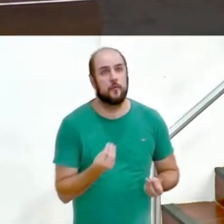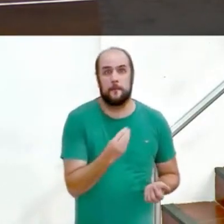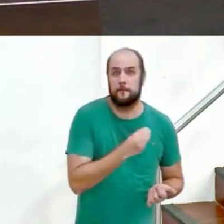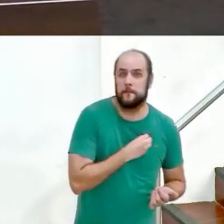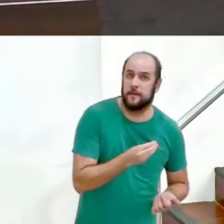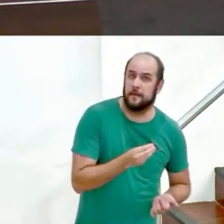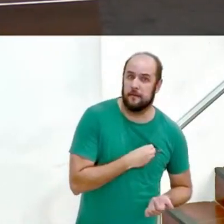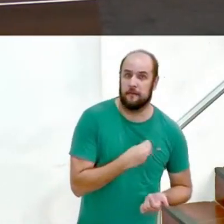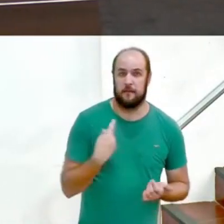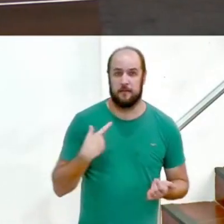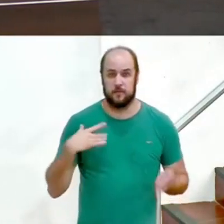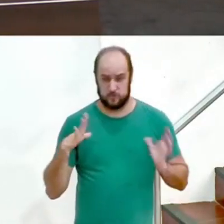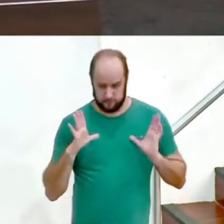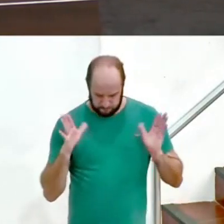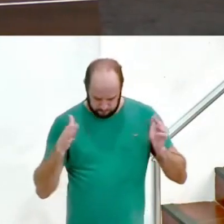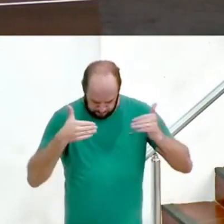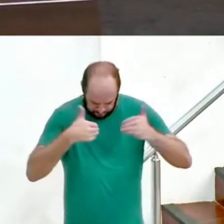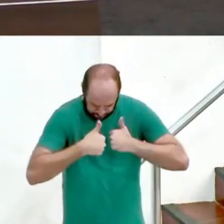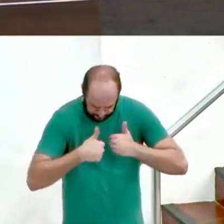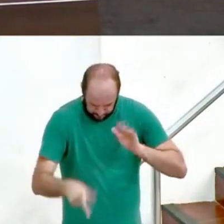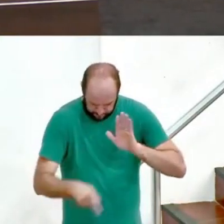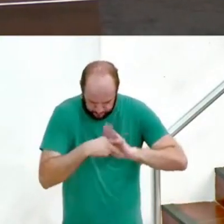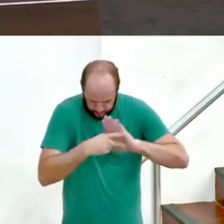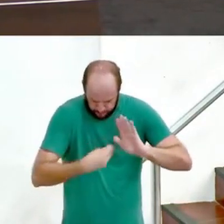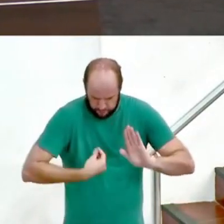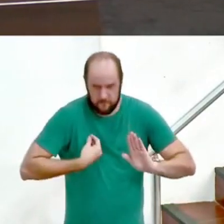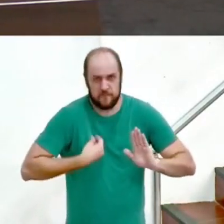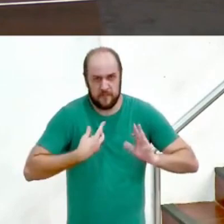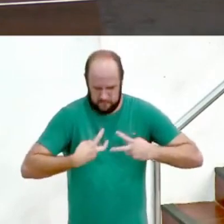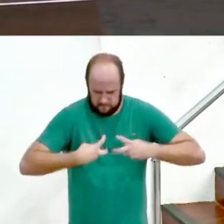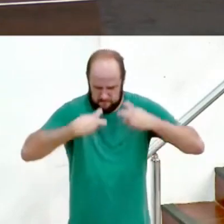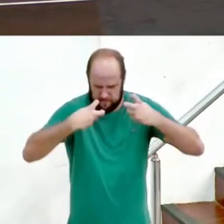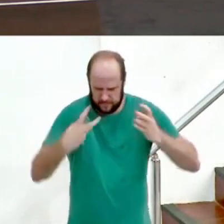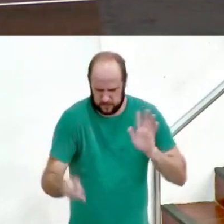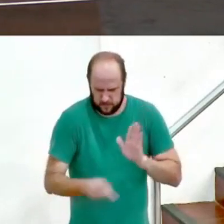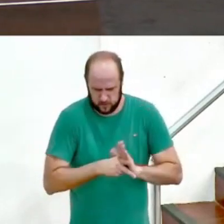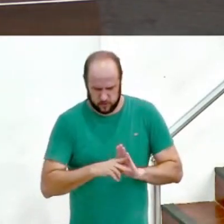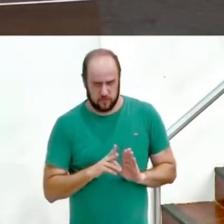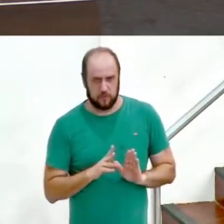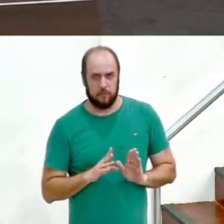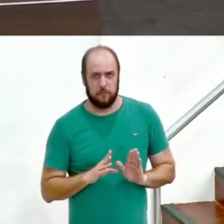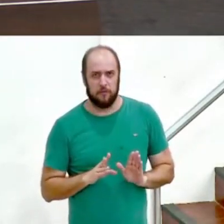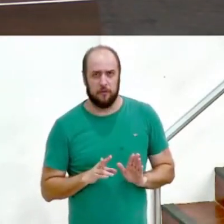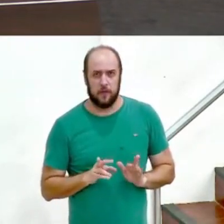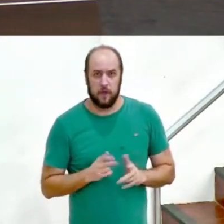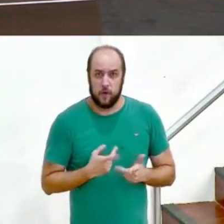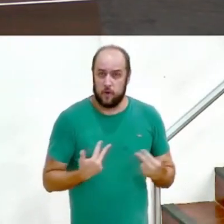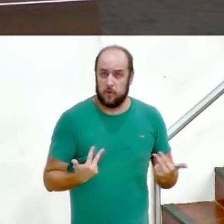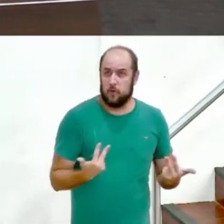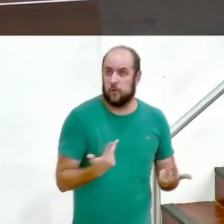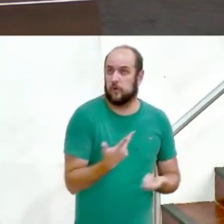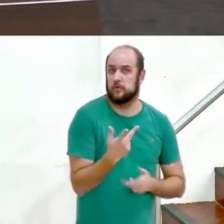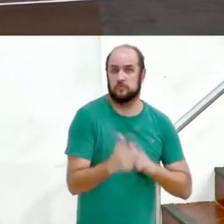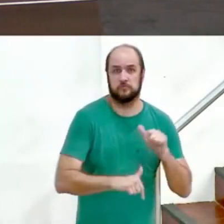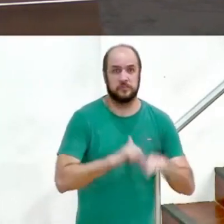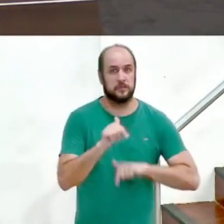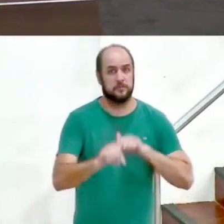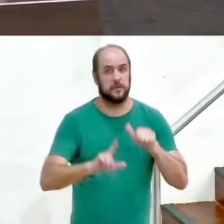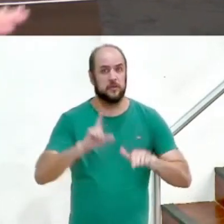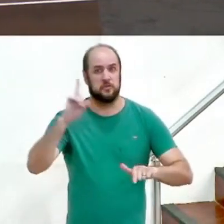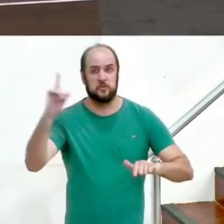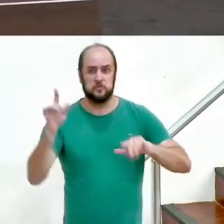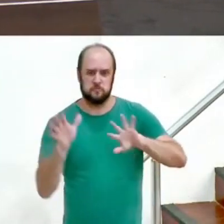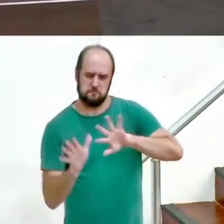pecadores são centrados em si mesmos. Como as coisas ou a obra de Deus é colocada em